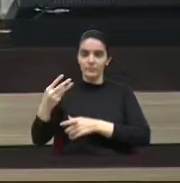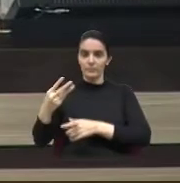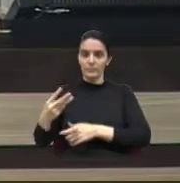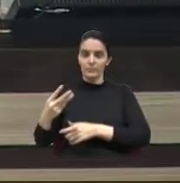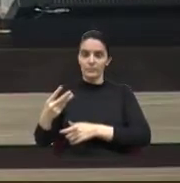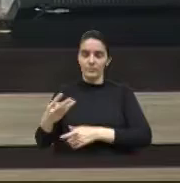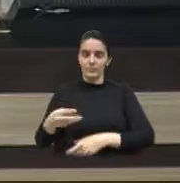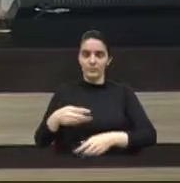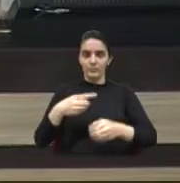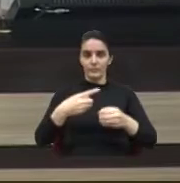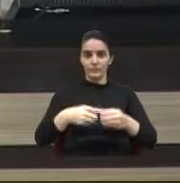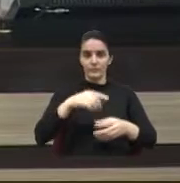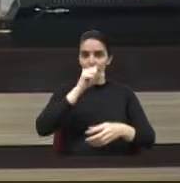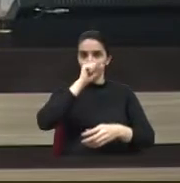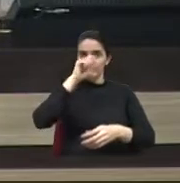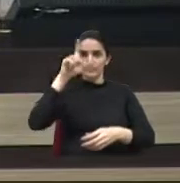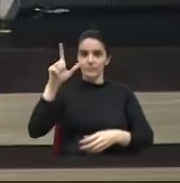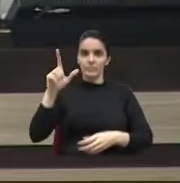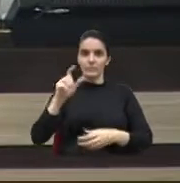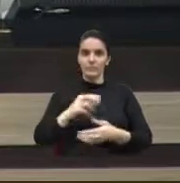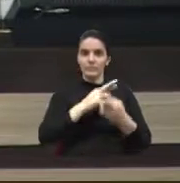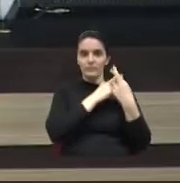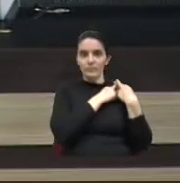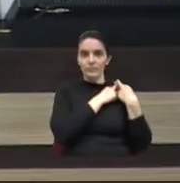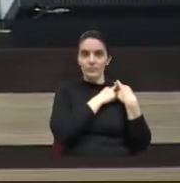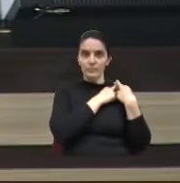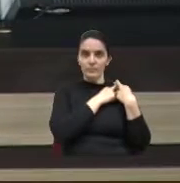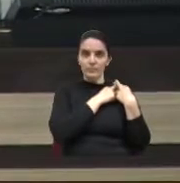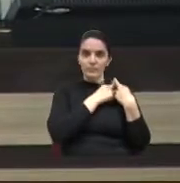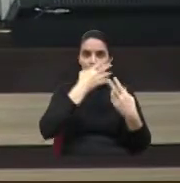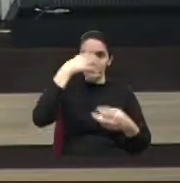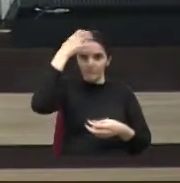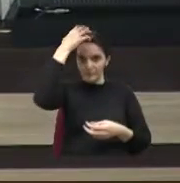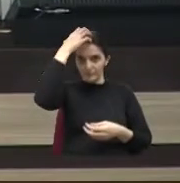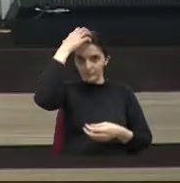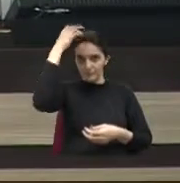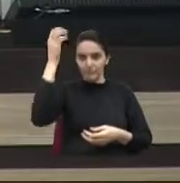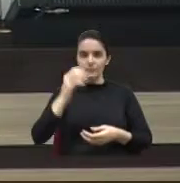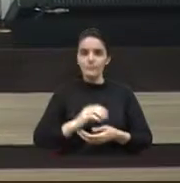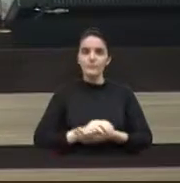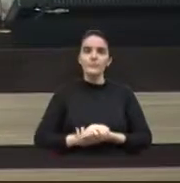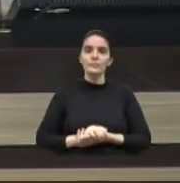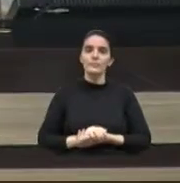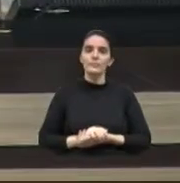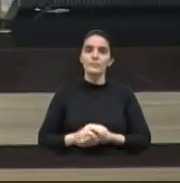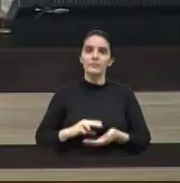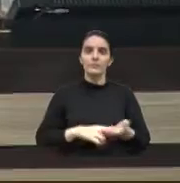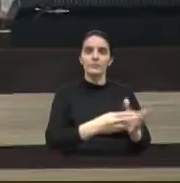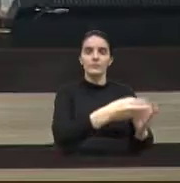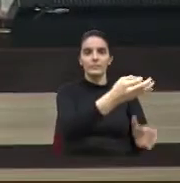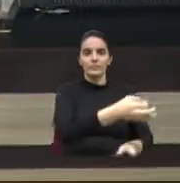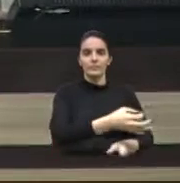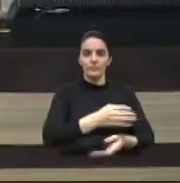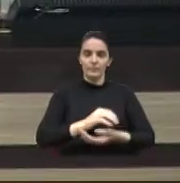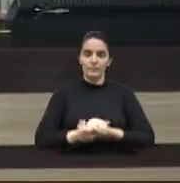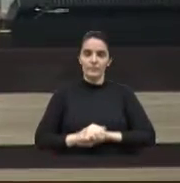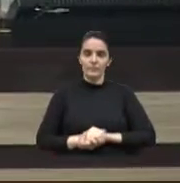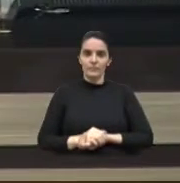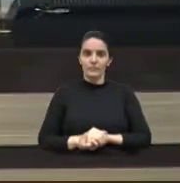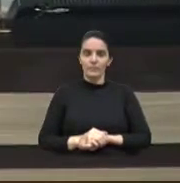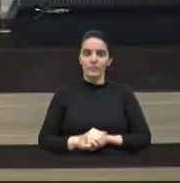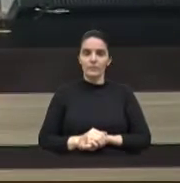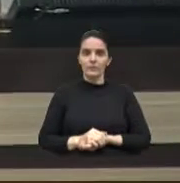município de Limeira, São Paulo. Propositura vereador Darcy Reis e Souza, PSD. Encaminhe-se às comissões